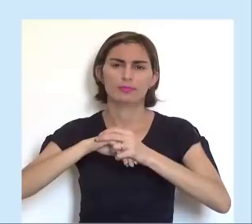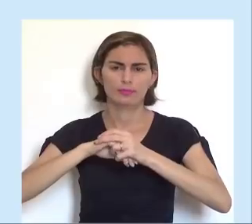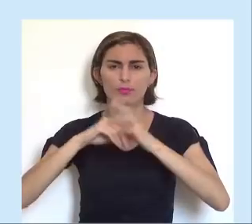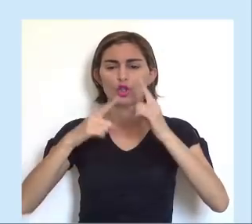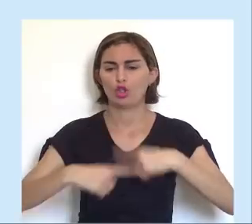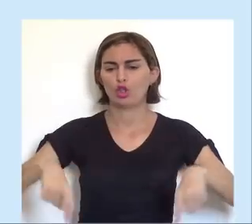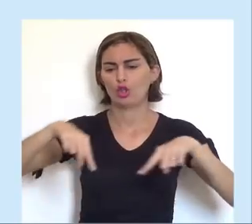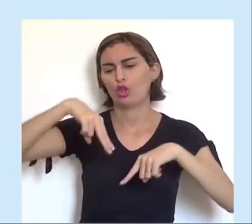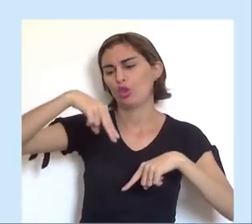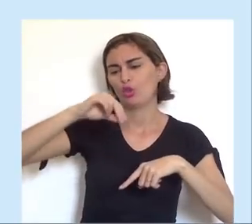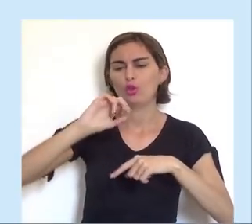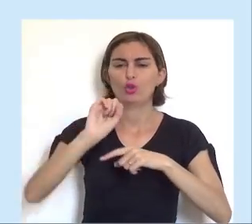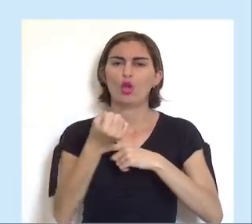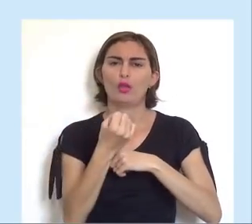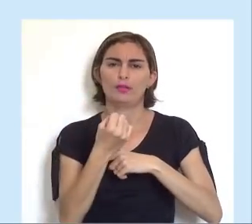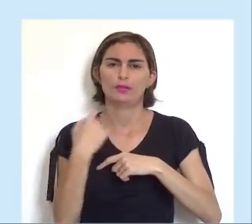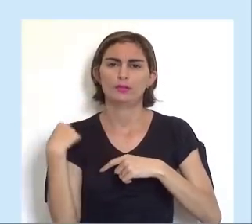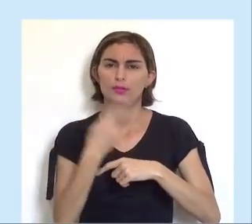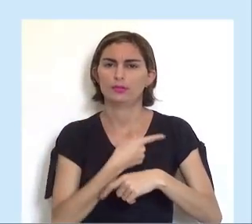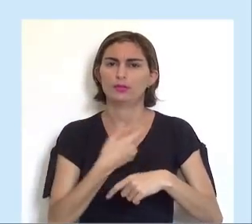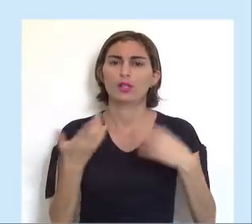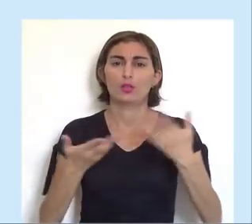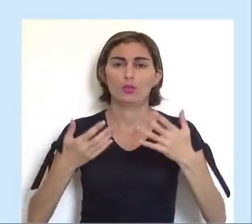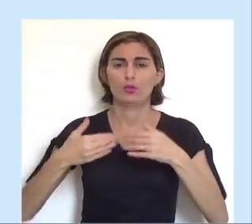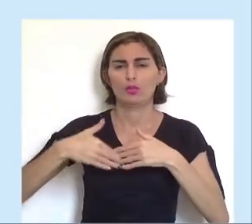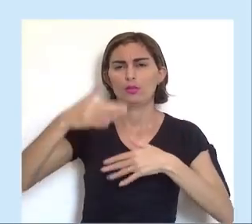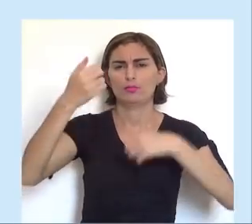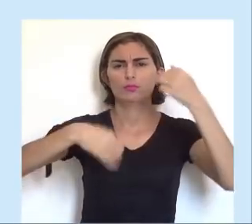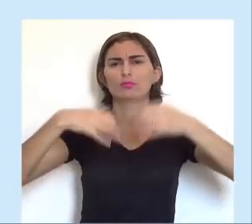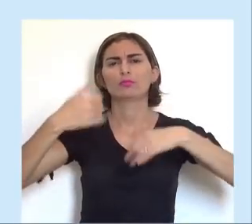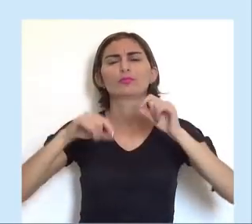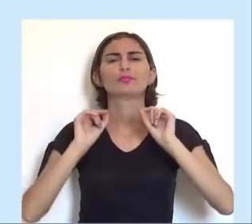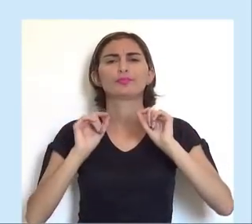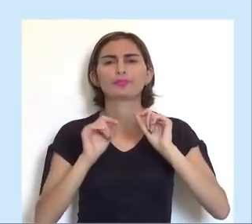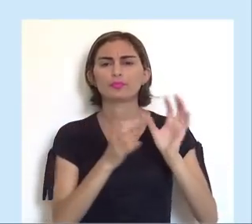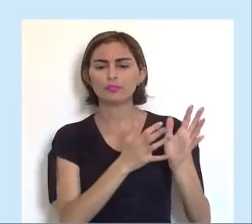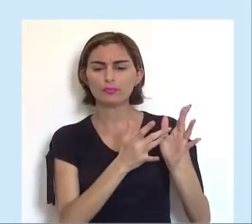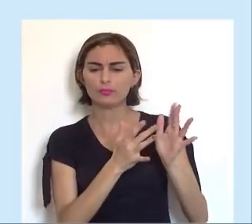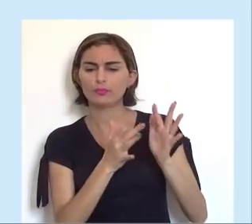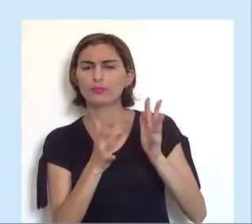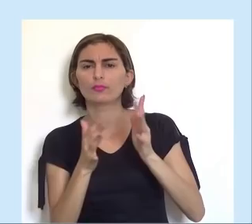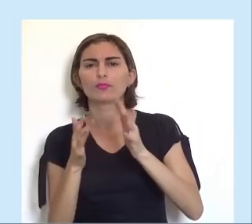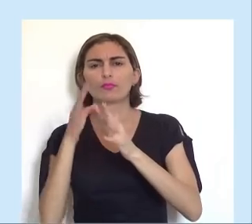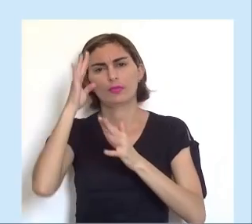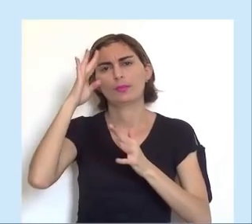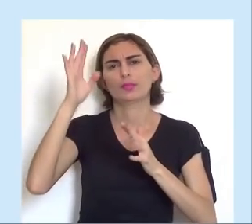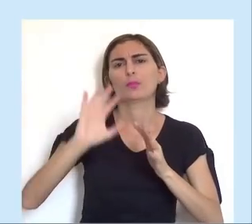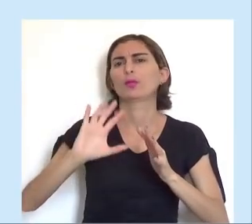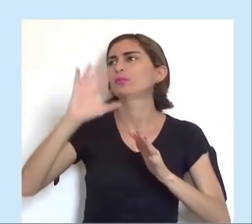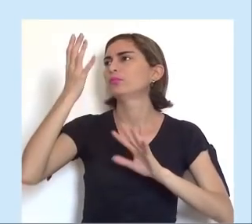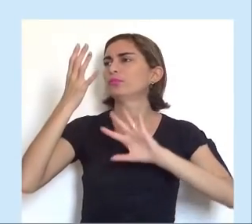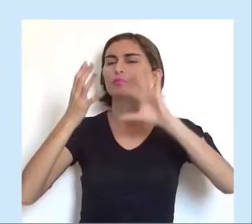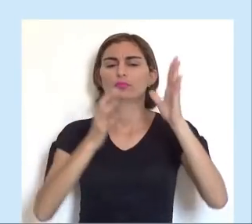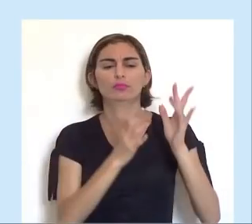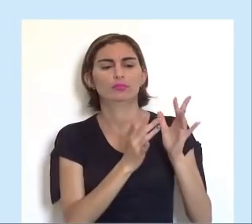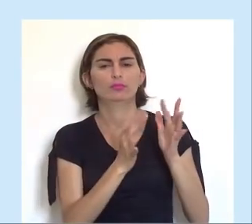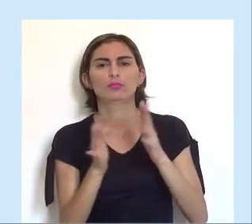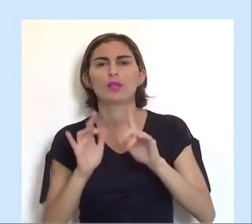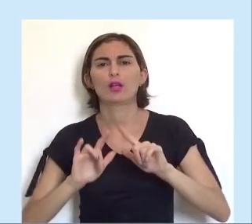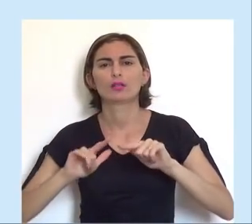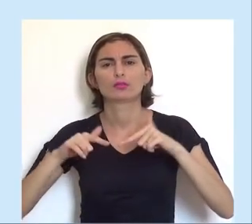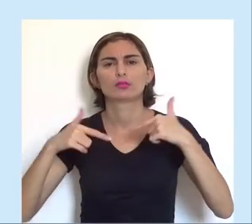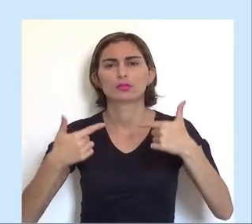nós. E agora a gente vai passar para o enredo, que é a sequência dos principais acontecimentos e ações de